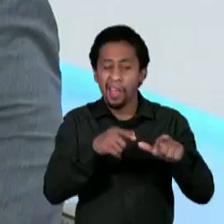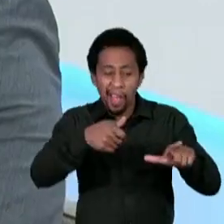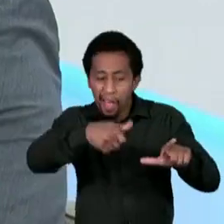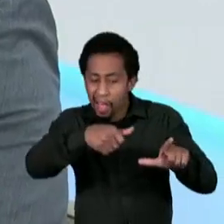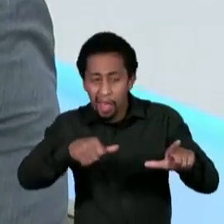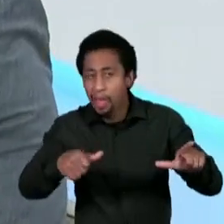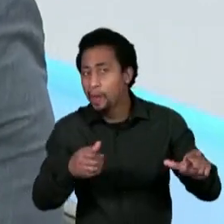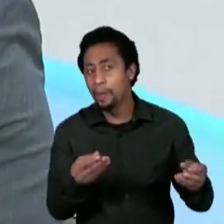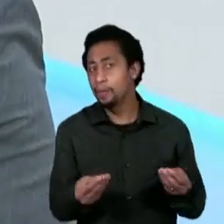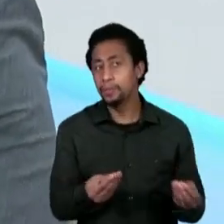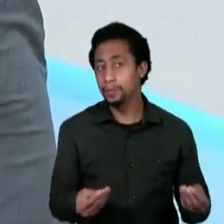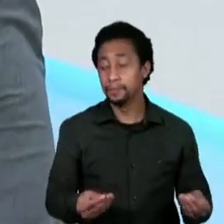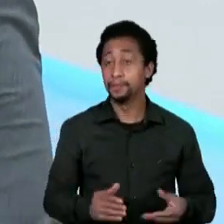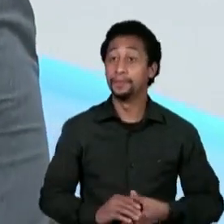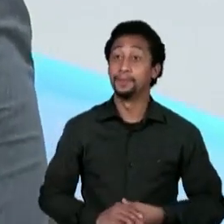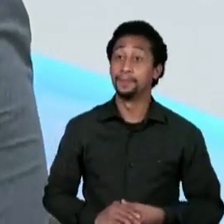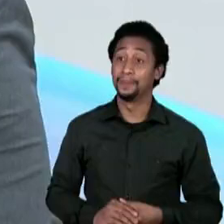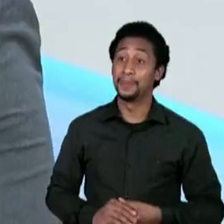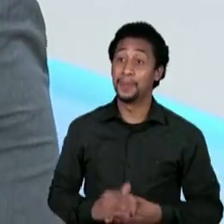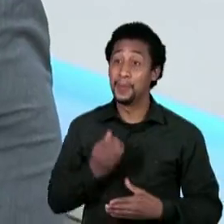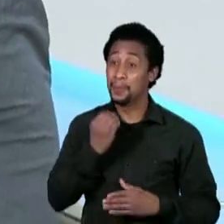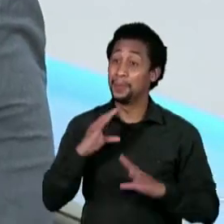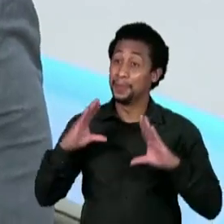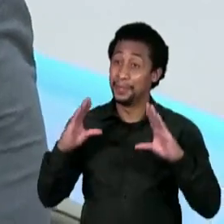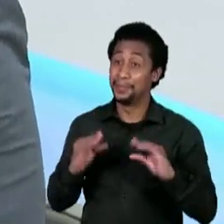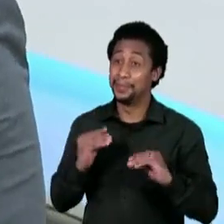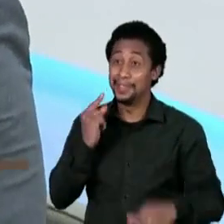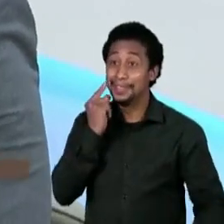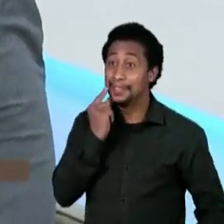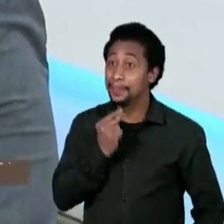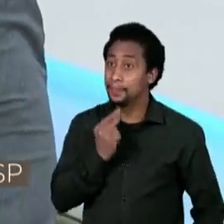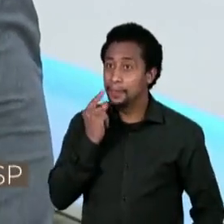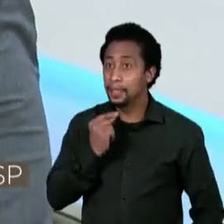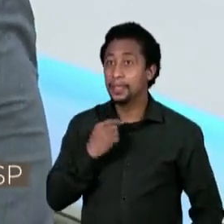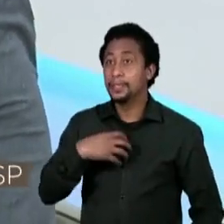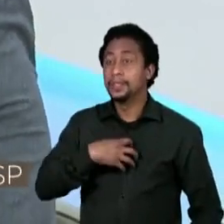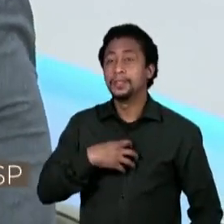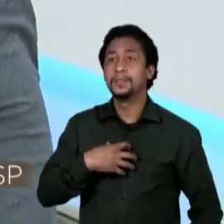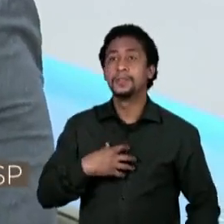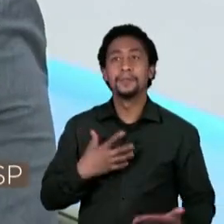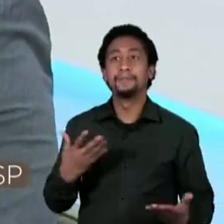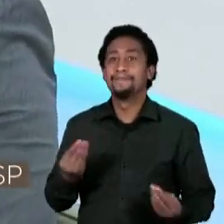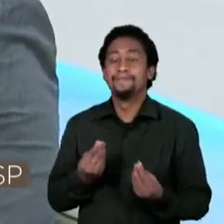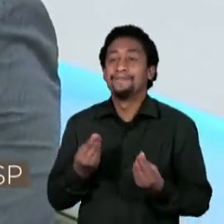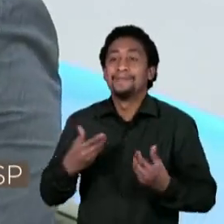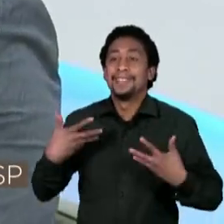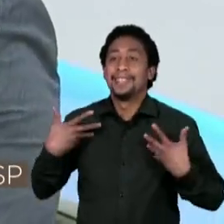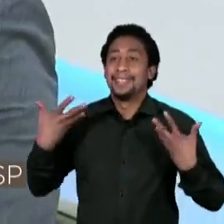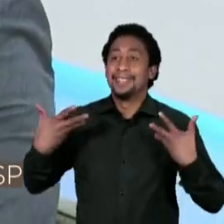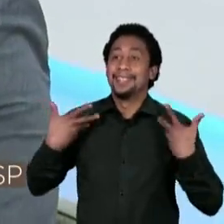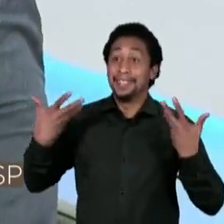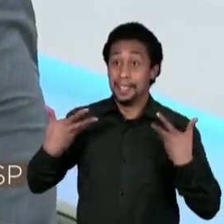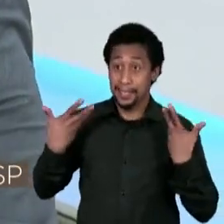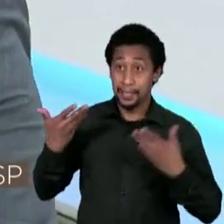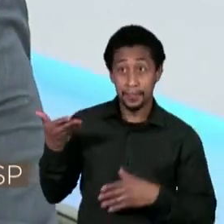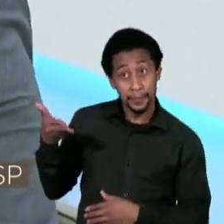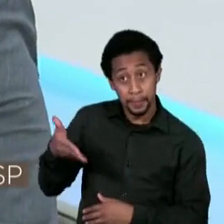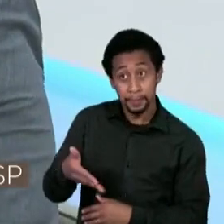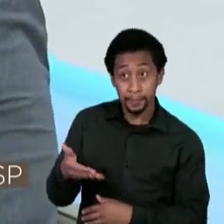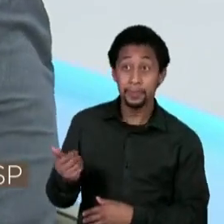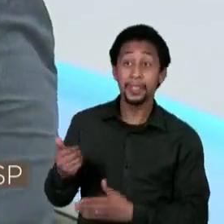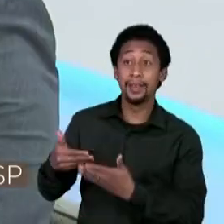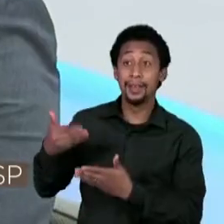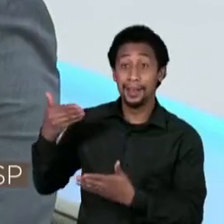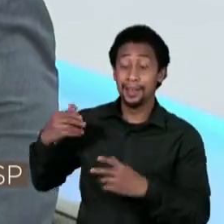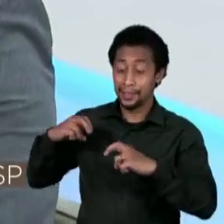urnas eletrônicas o primeiro Boa noite Vera uma alegria tá aqui no Roda Viva Mais uma vez não é a primeira vez que vem 2019 Studio ainda era